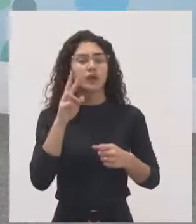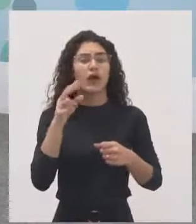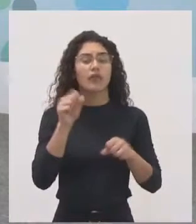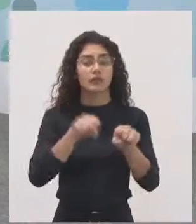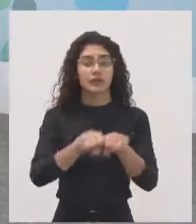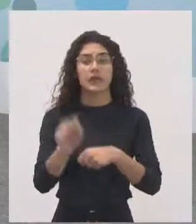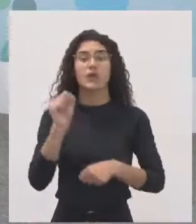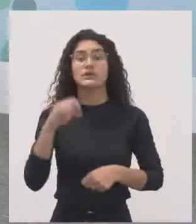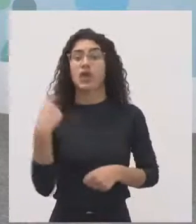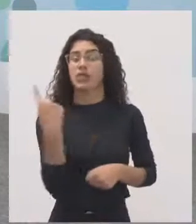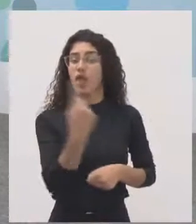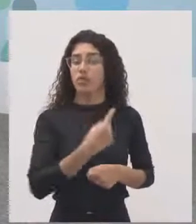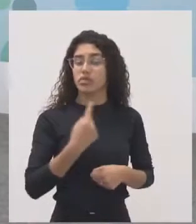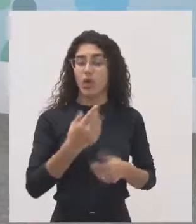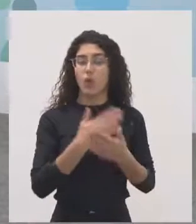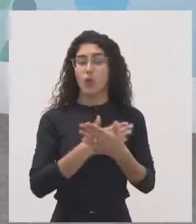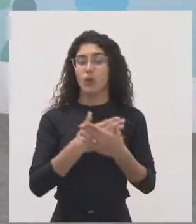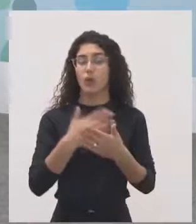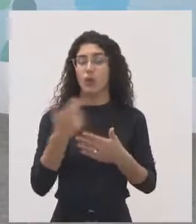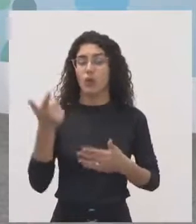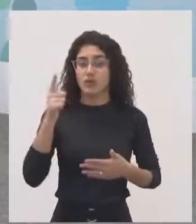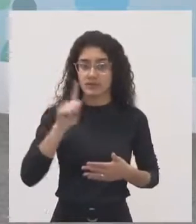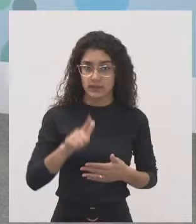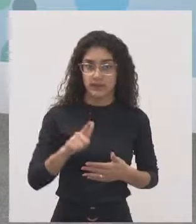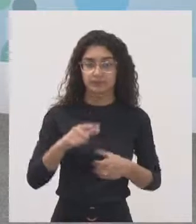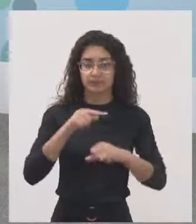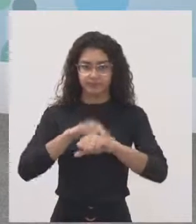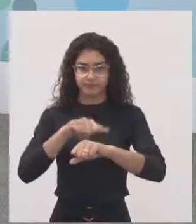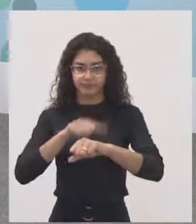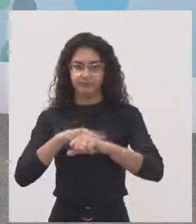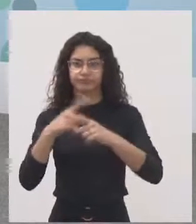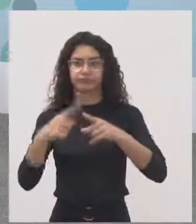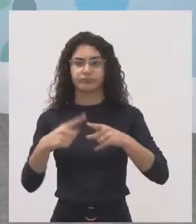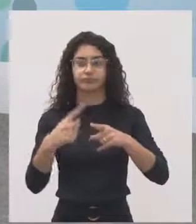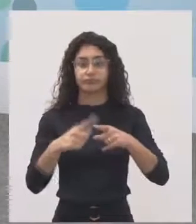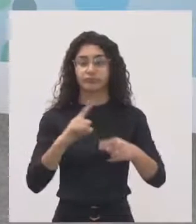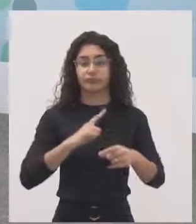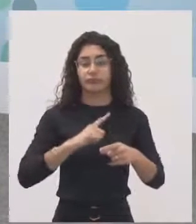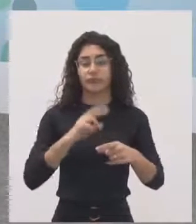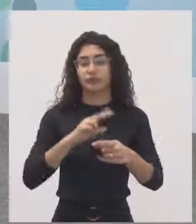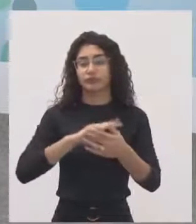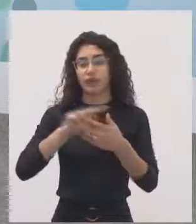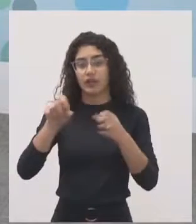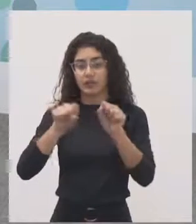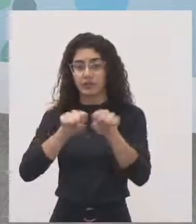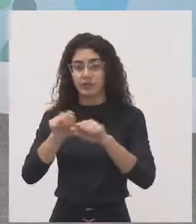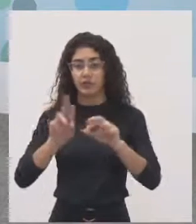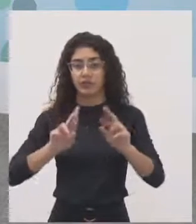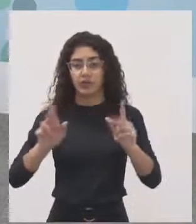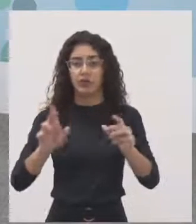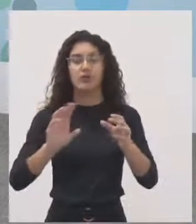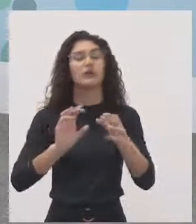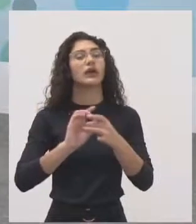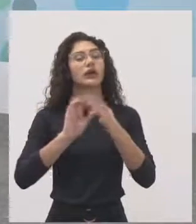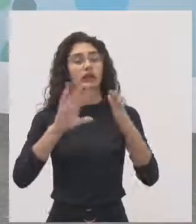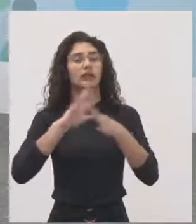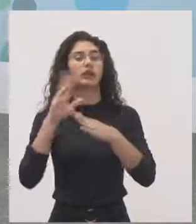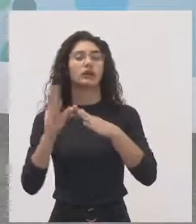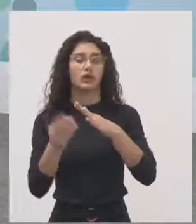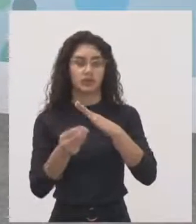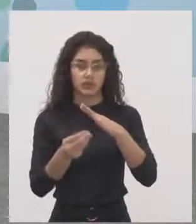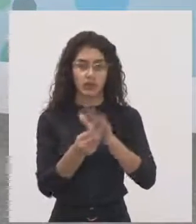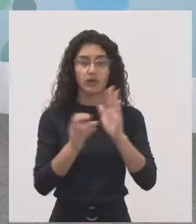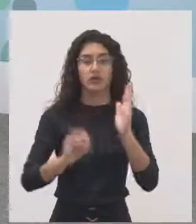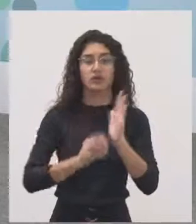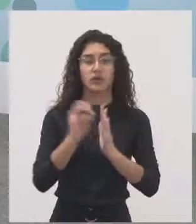a gente não conseguir reprisar, né, no horário, porque a gente tem aí outras formações, vai ficar disponível no repositório do